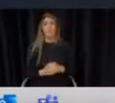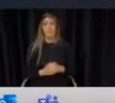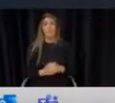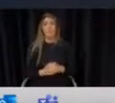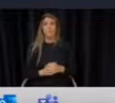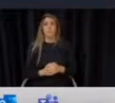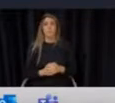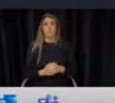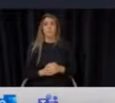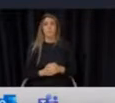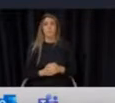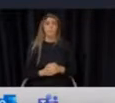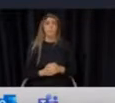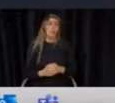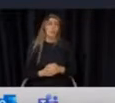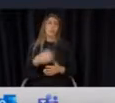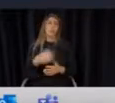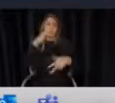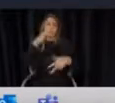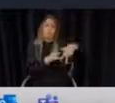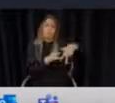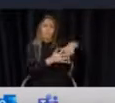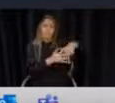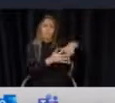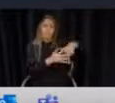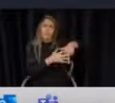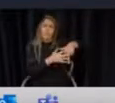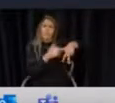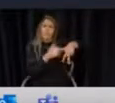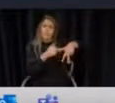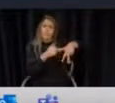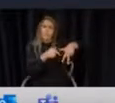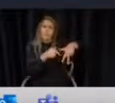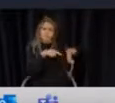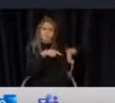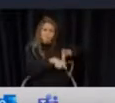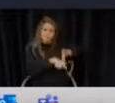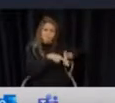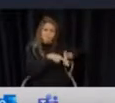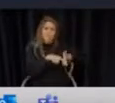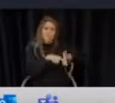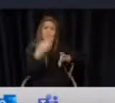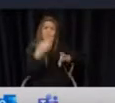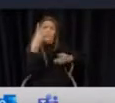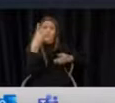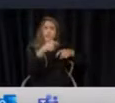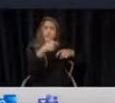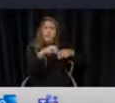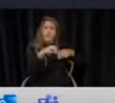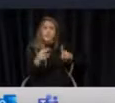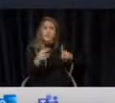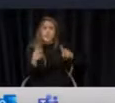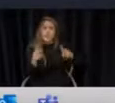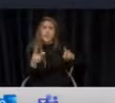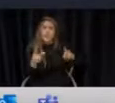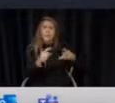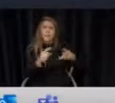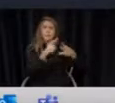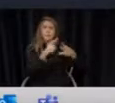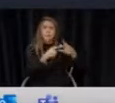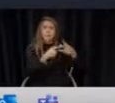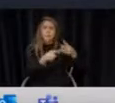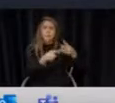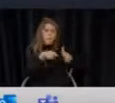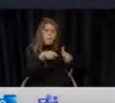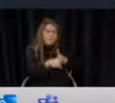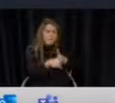onde o paciente ele precisa ser examinado por 3 médicos diferentes. Nessa resolução,